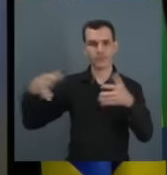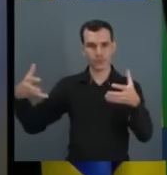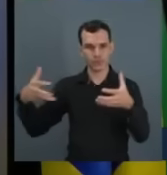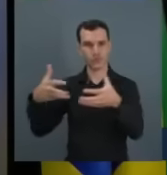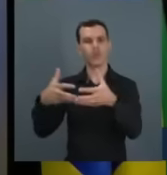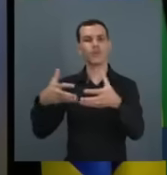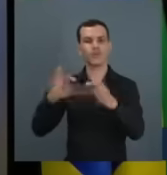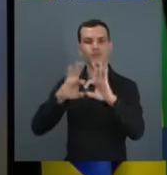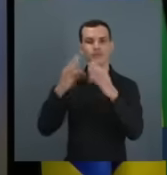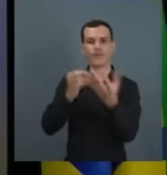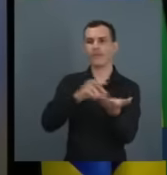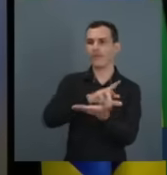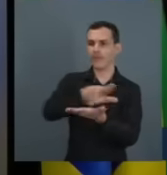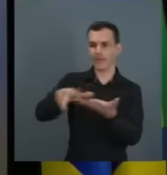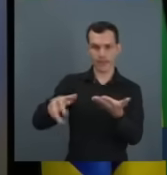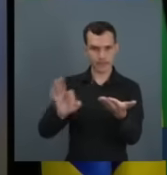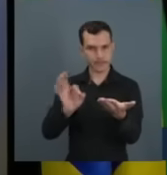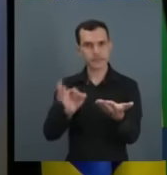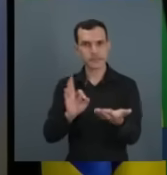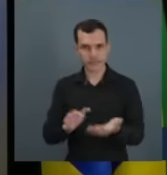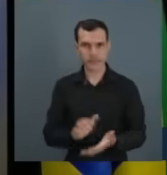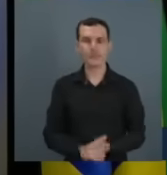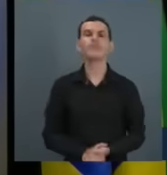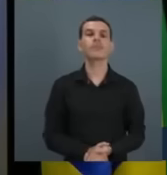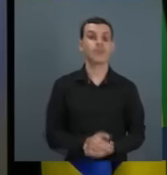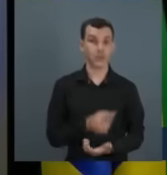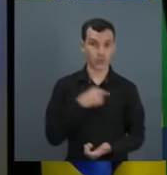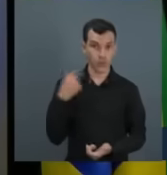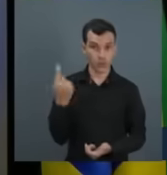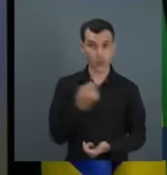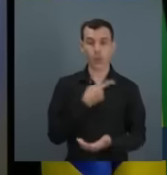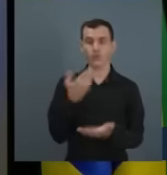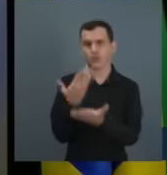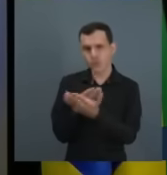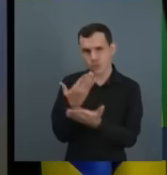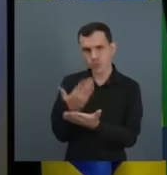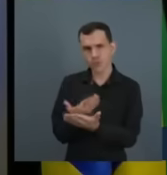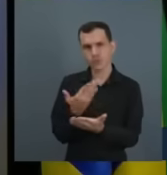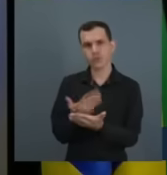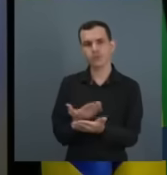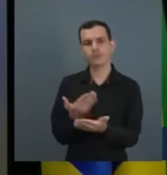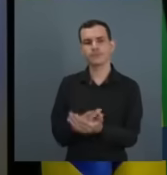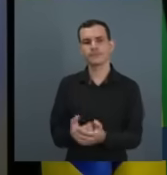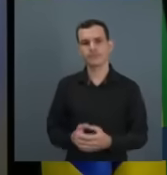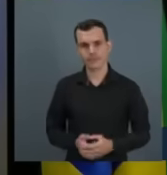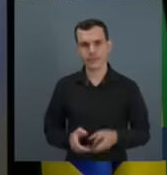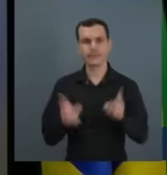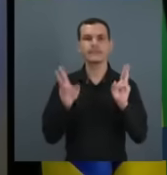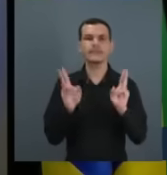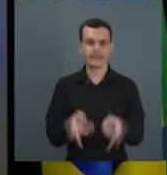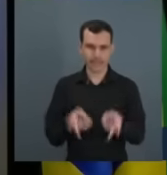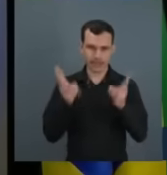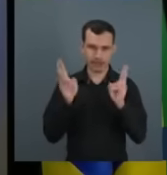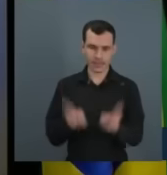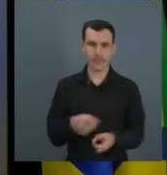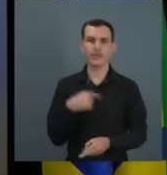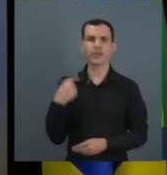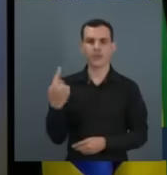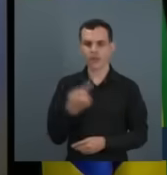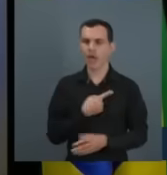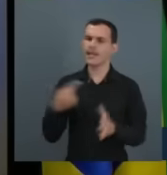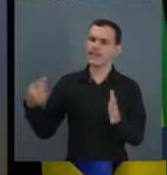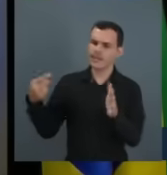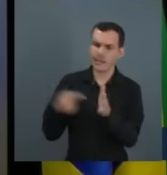de familiares, né? Nós estamos estudando e sempre vamos bater na tecla,